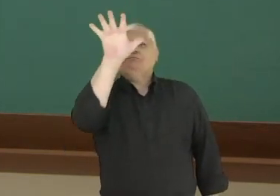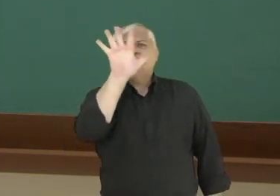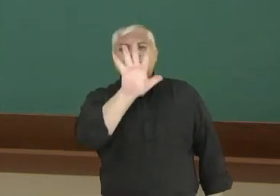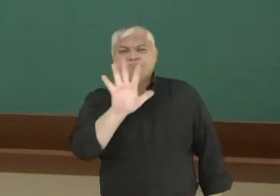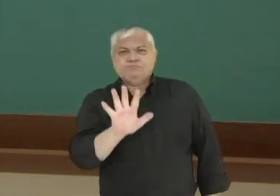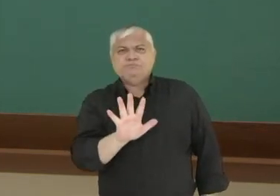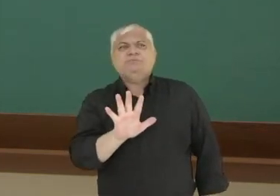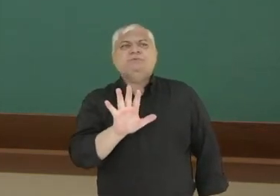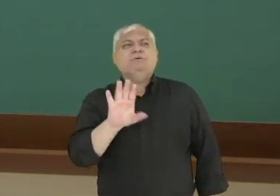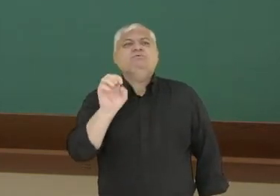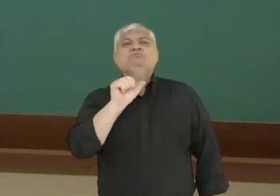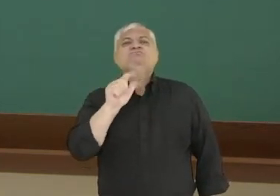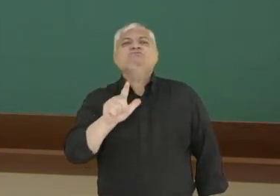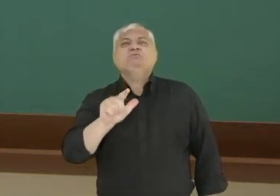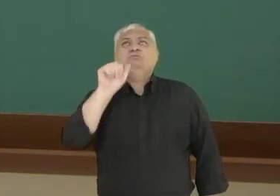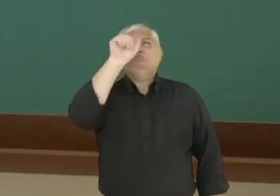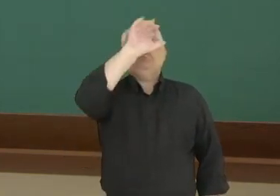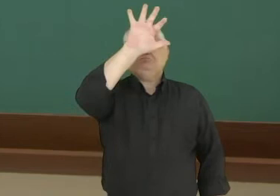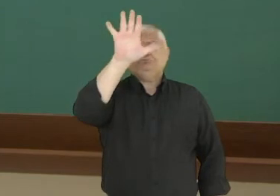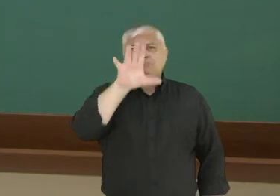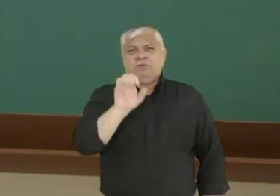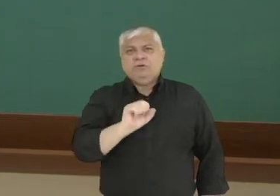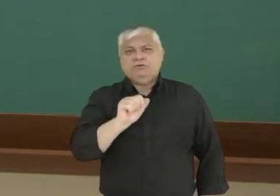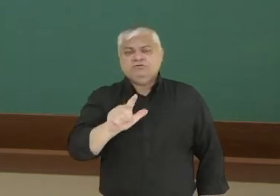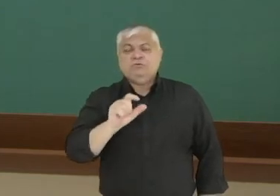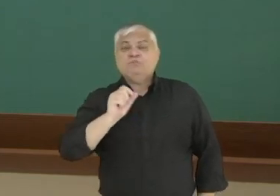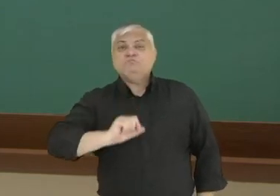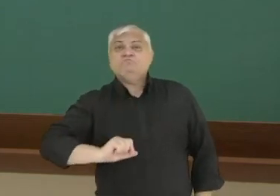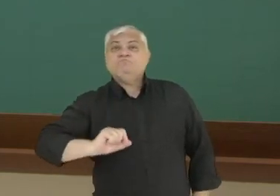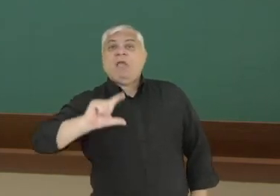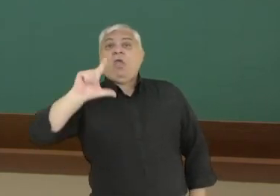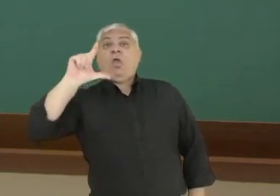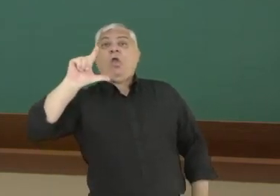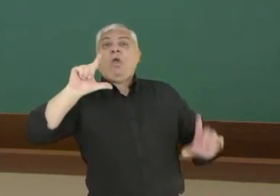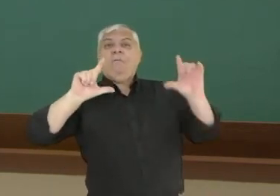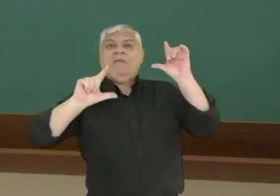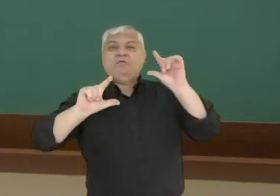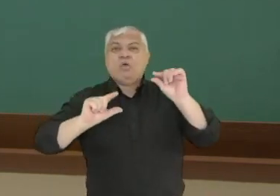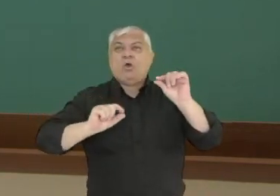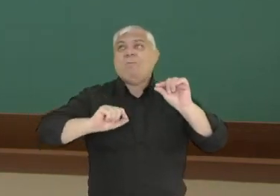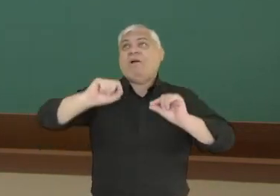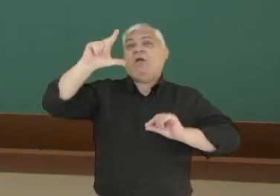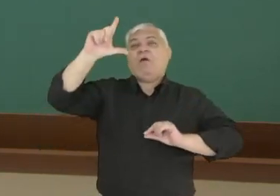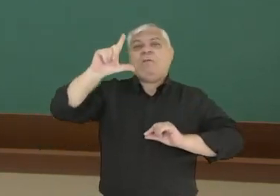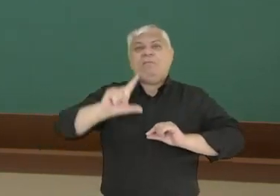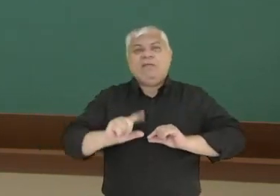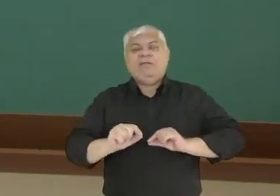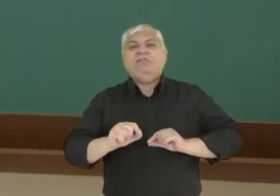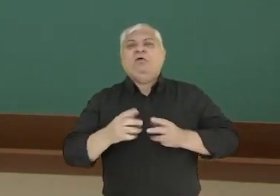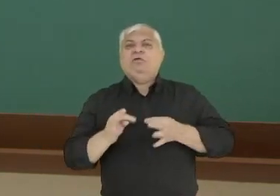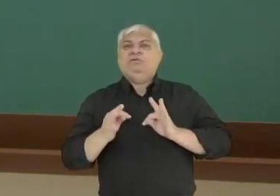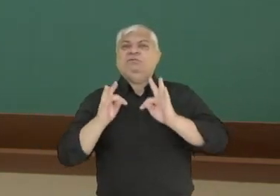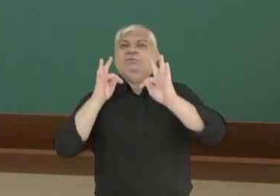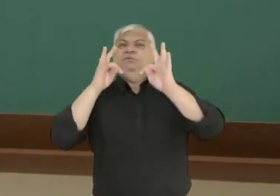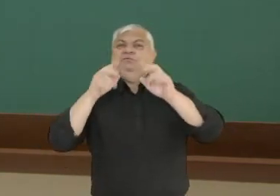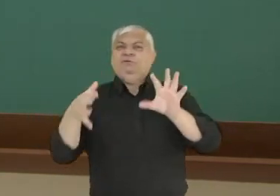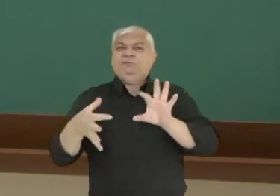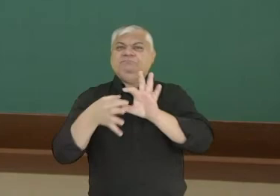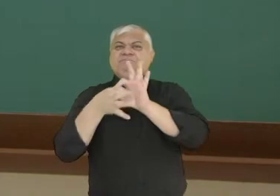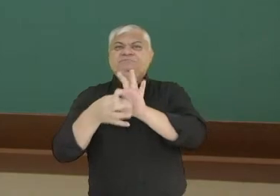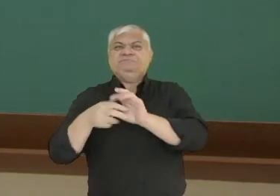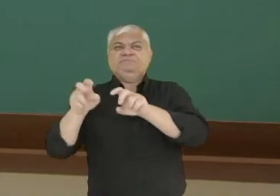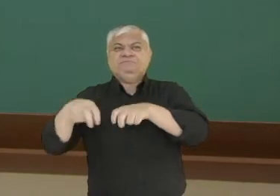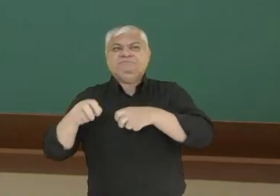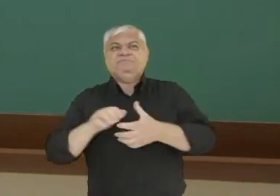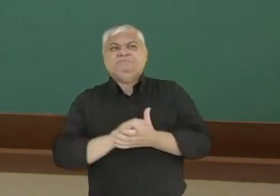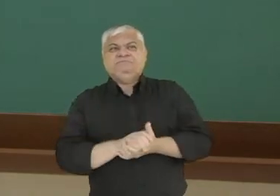ideia de áreas onde é maior ou menor grau de modernização na atividade agropecuária se a gente